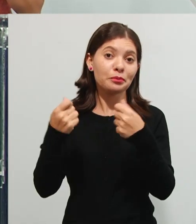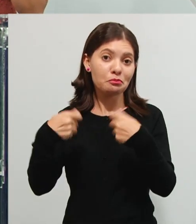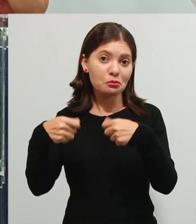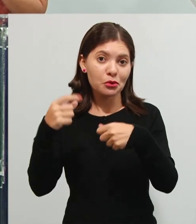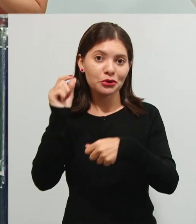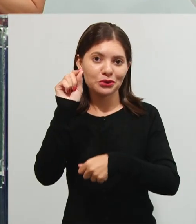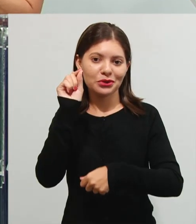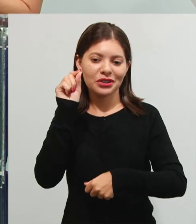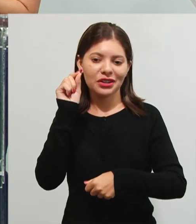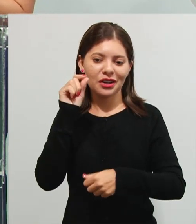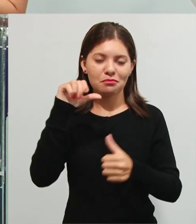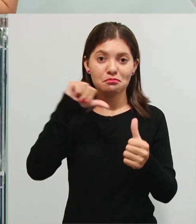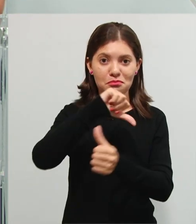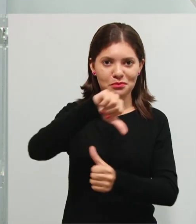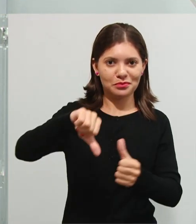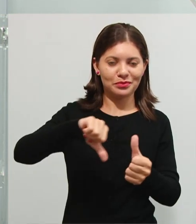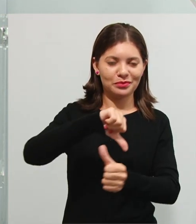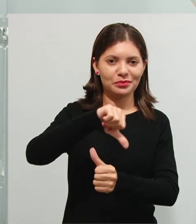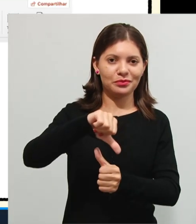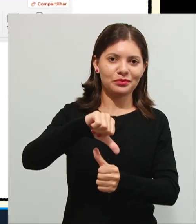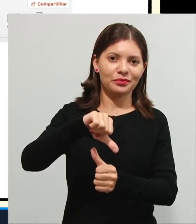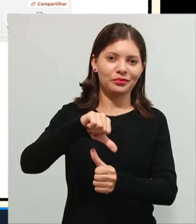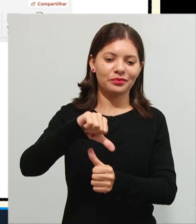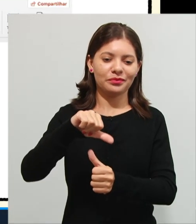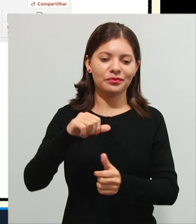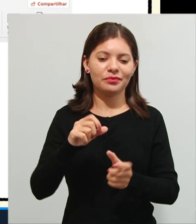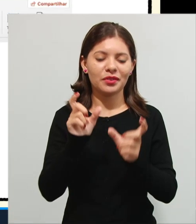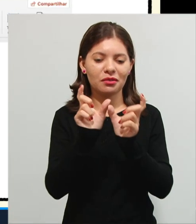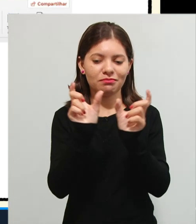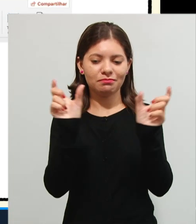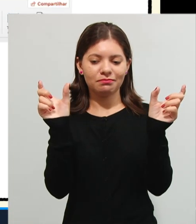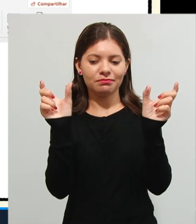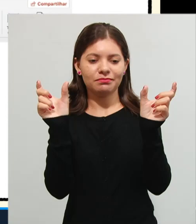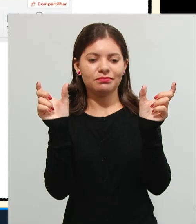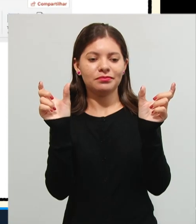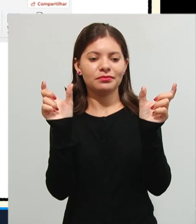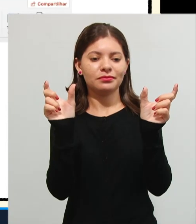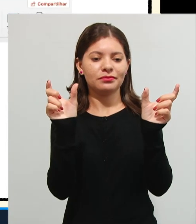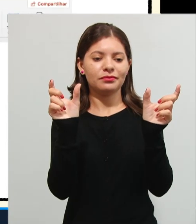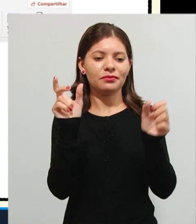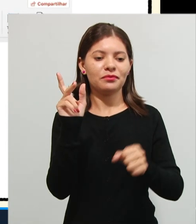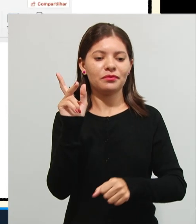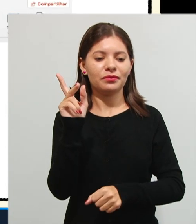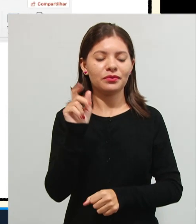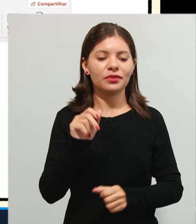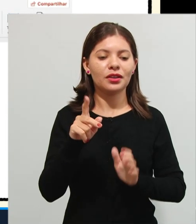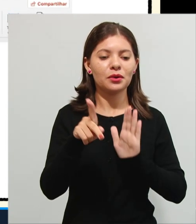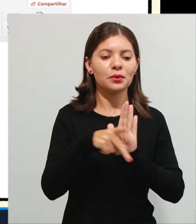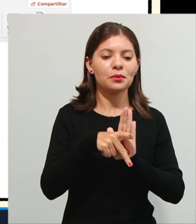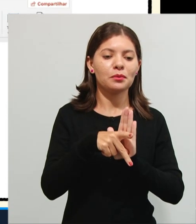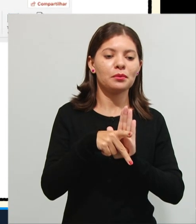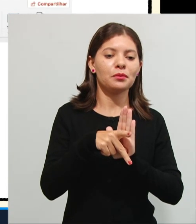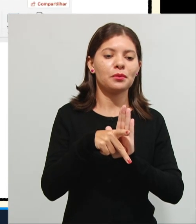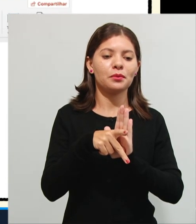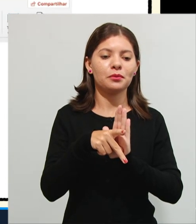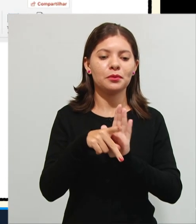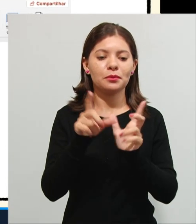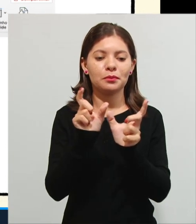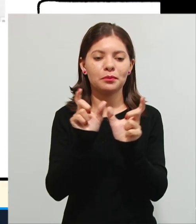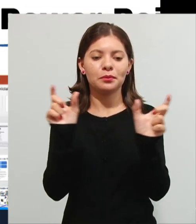fazer essa modificação aqui no próprio PowerPoint, nesse menuzinho